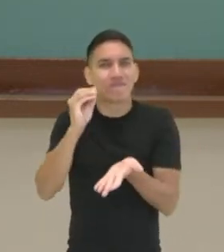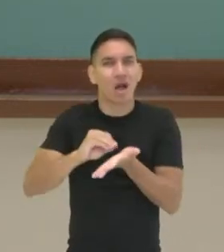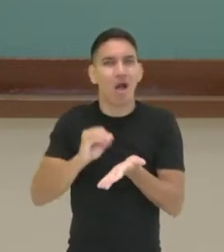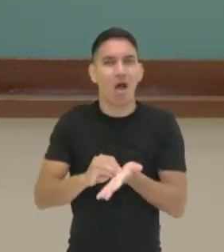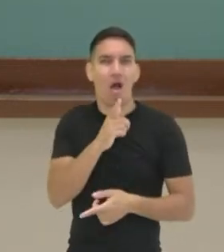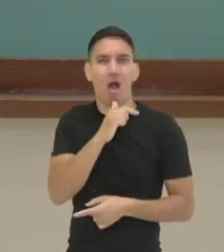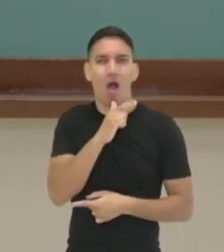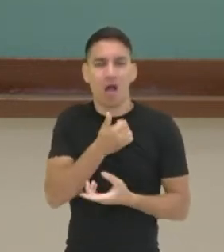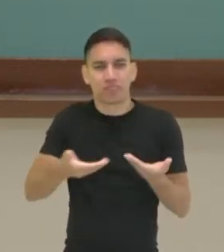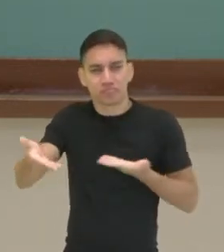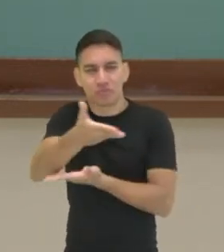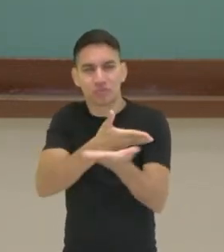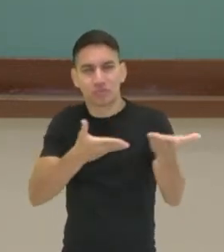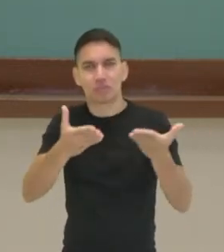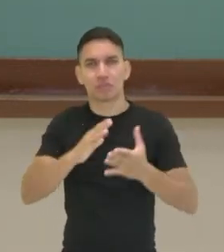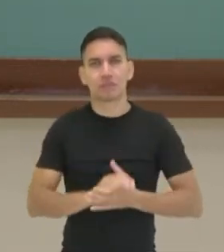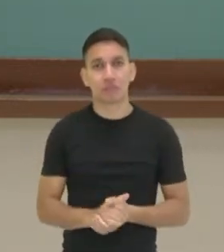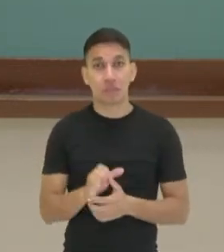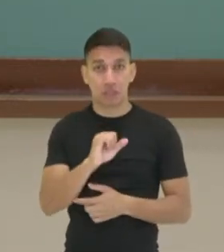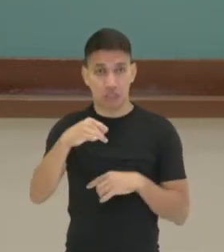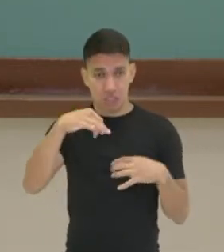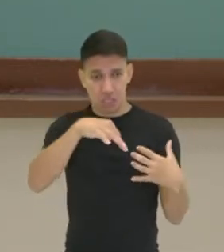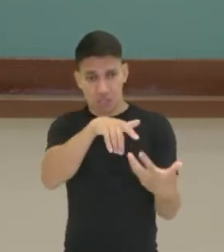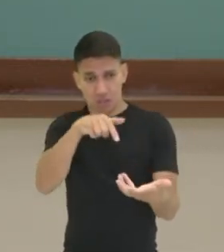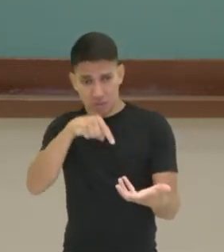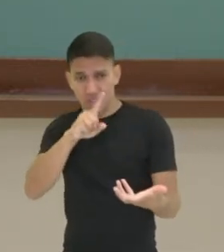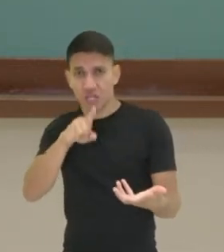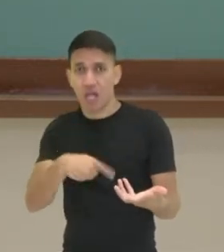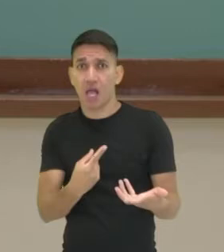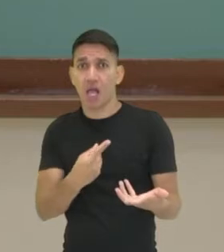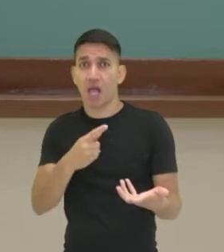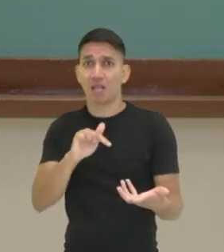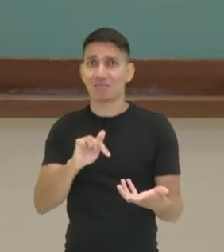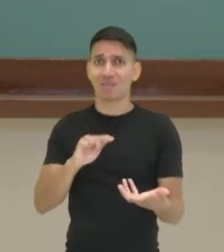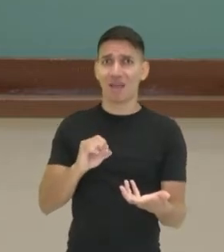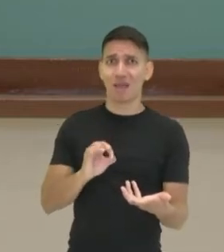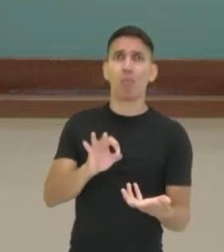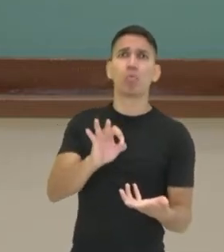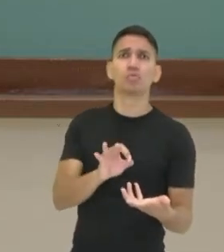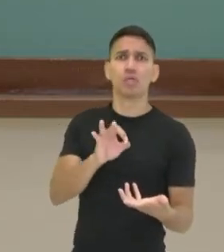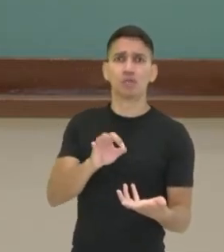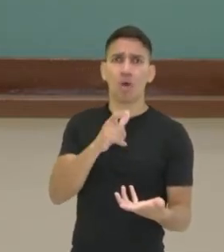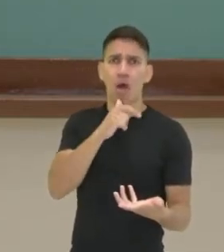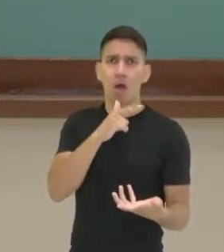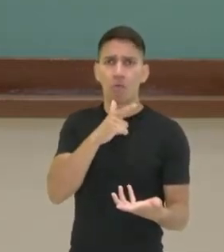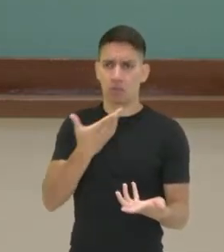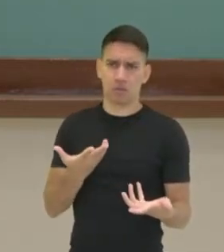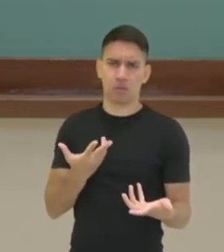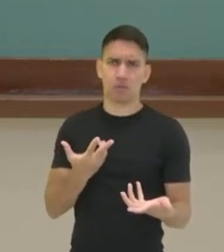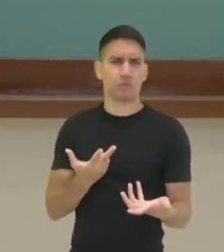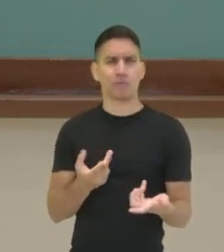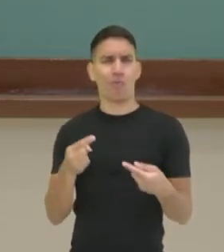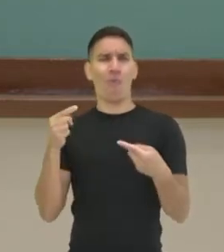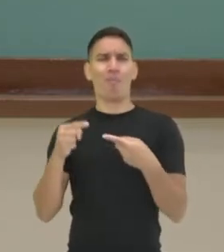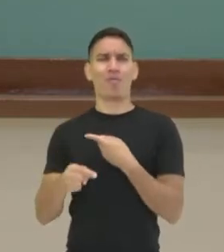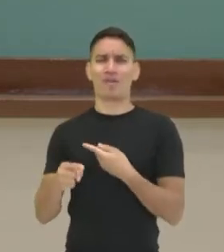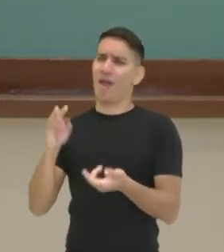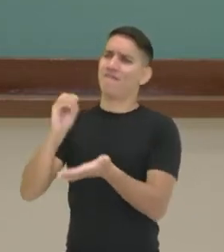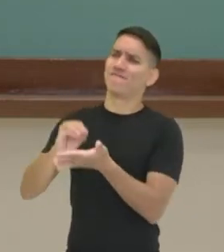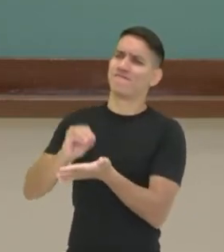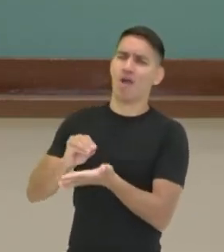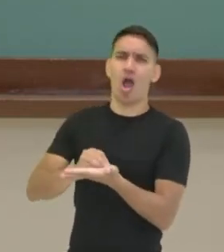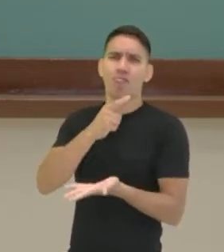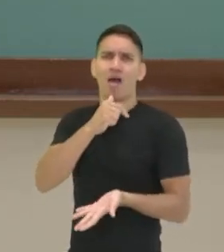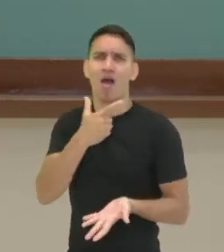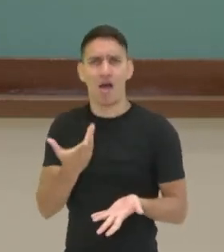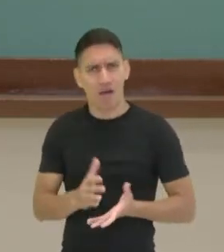você esclareceria essa questão? Se o planeta tem 70% de água, então não era para faltar água, como se assinala aí, né, por